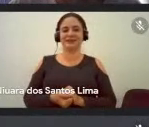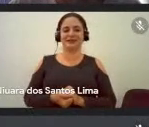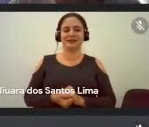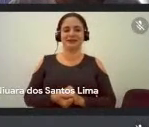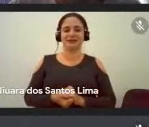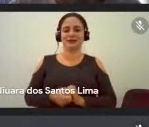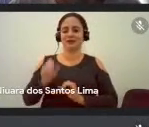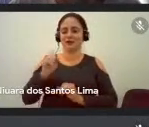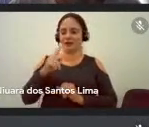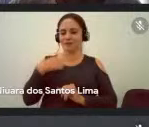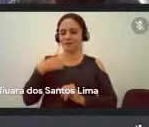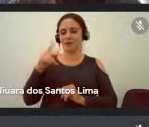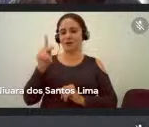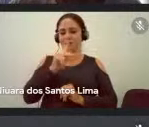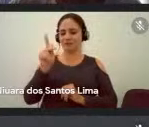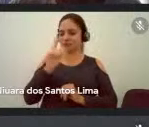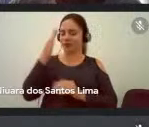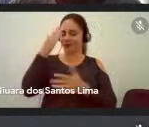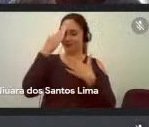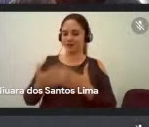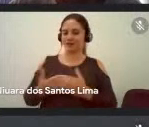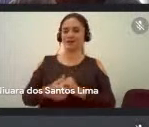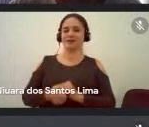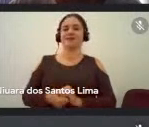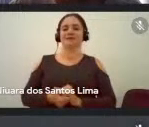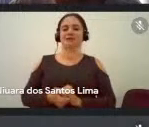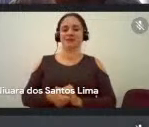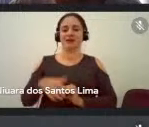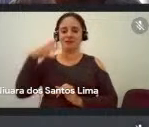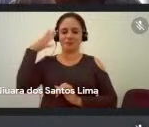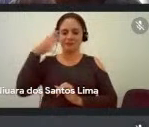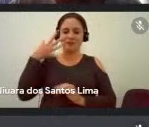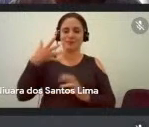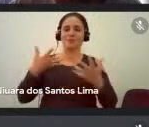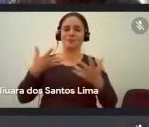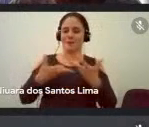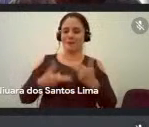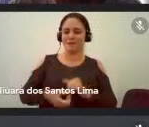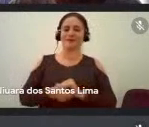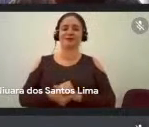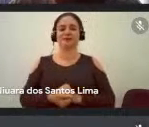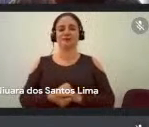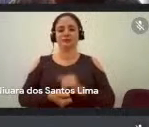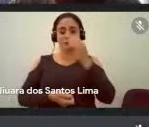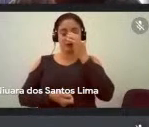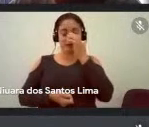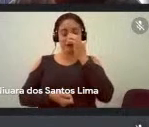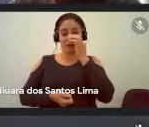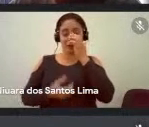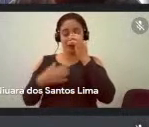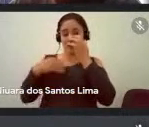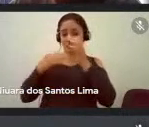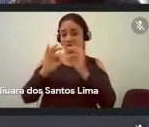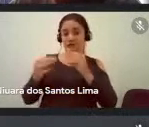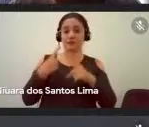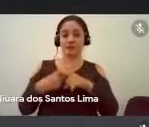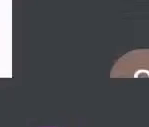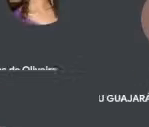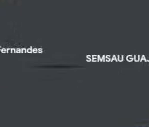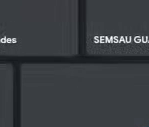Ok, professora, muito obrigada. Grandiosa essa palestra, certo? Não vou me estender, porque temos